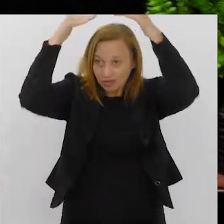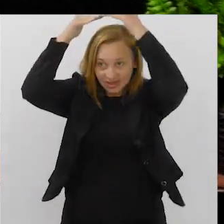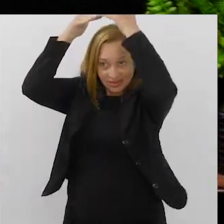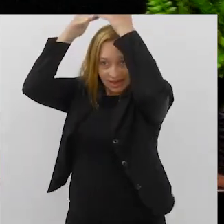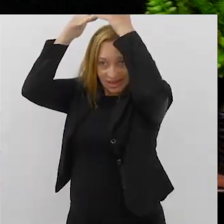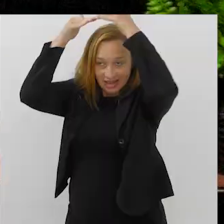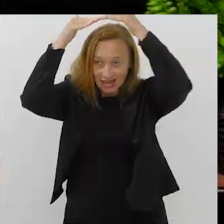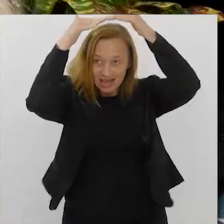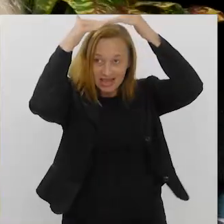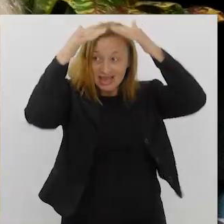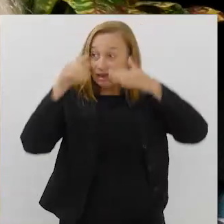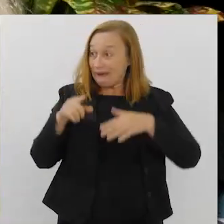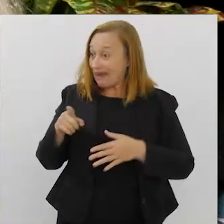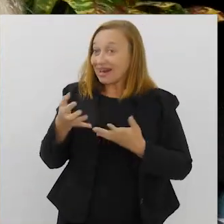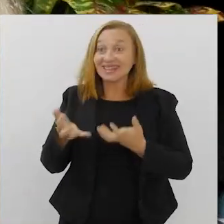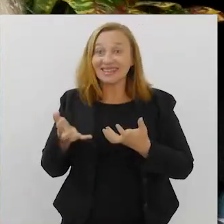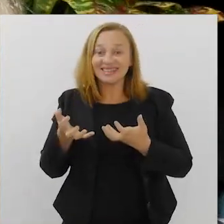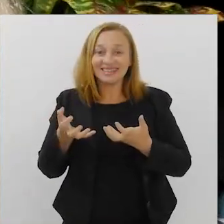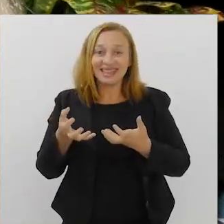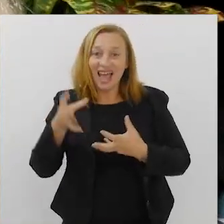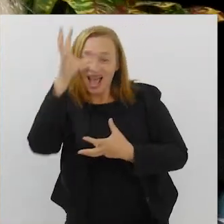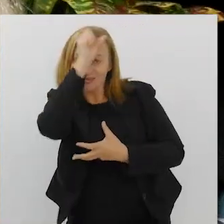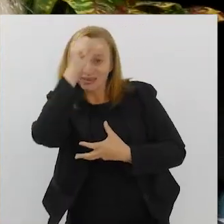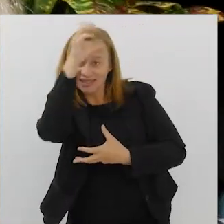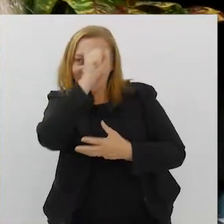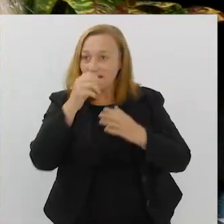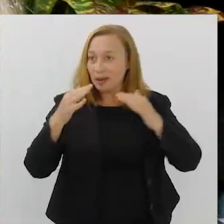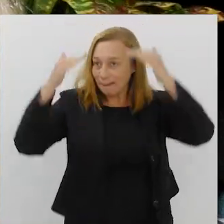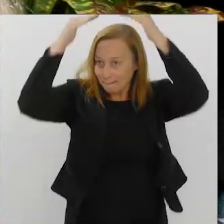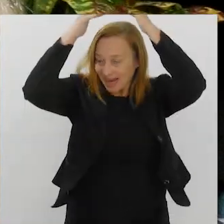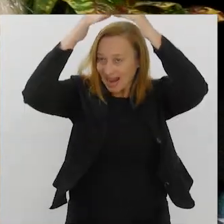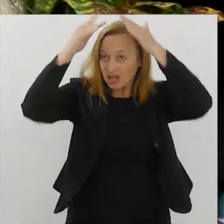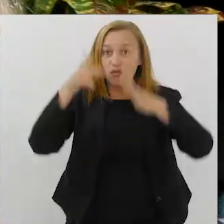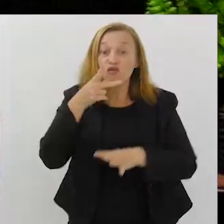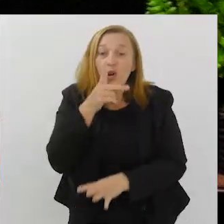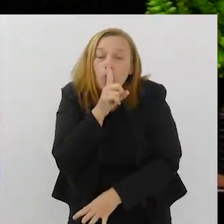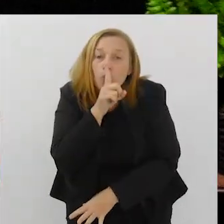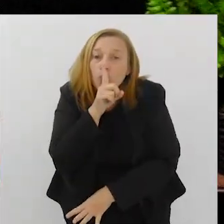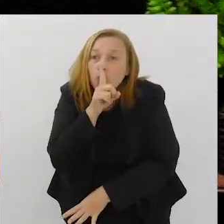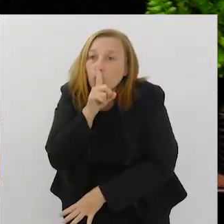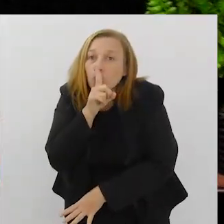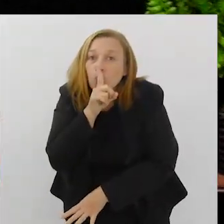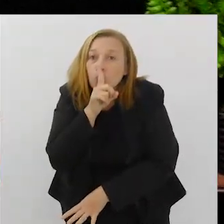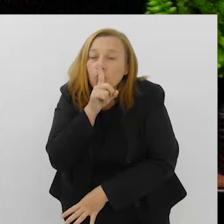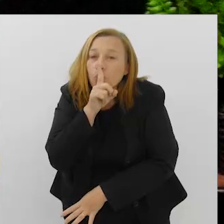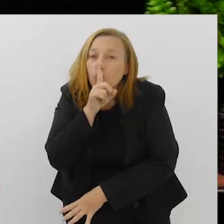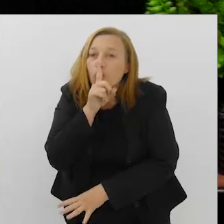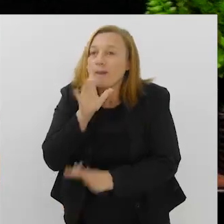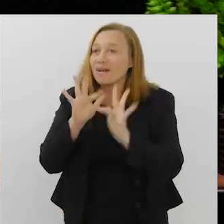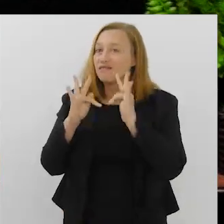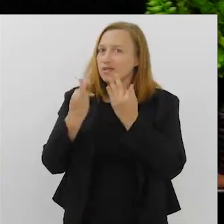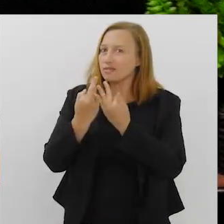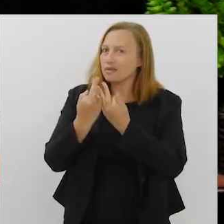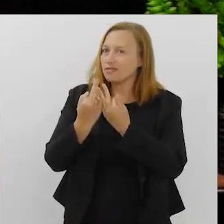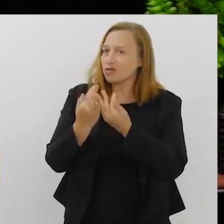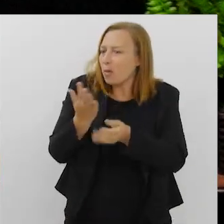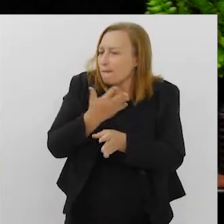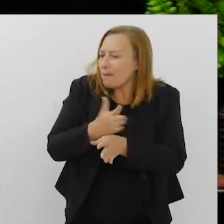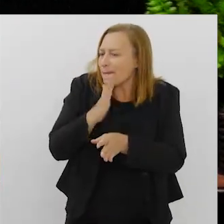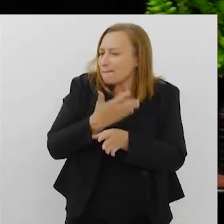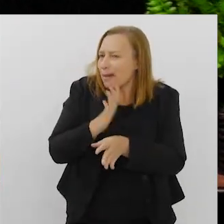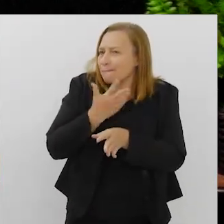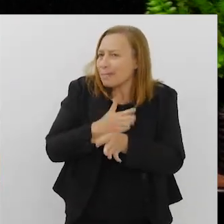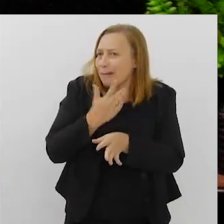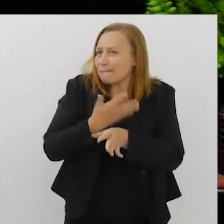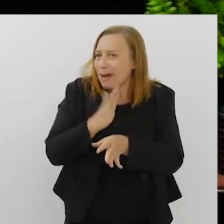decidiu se inscrever no balé e não contou nada para a família dela, ficou quietinha, participando